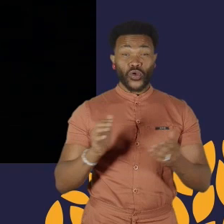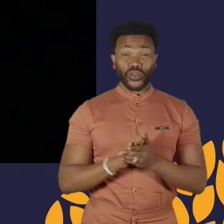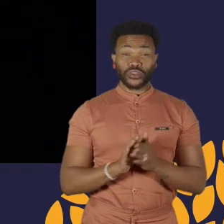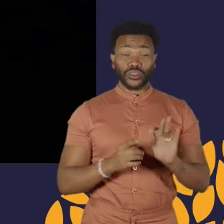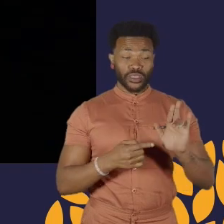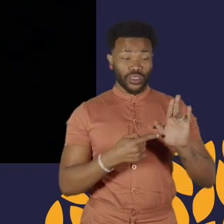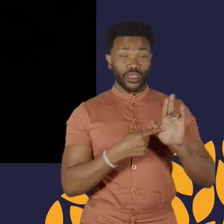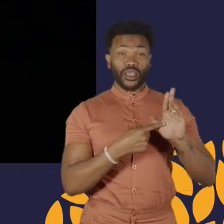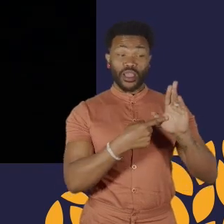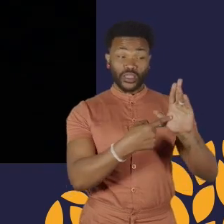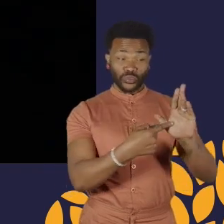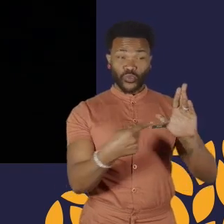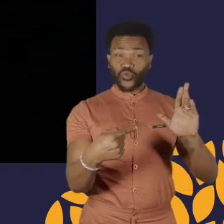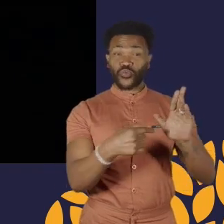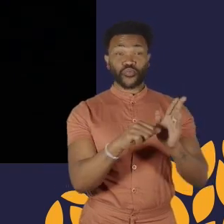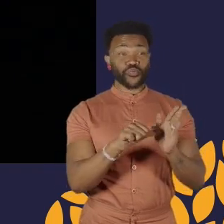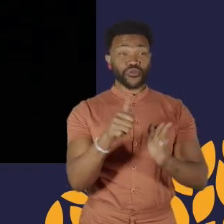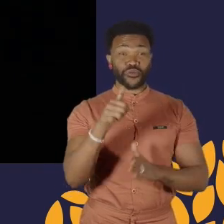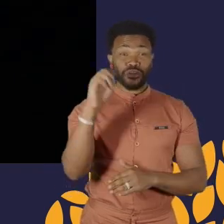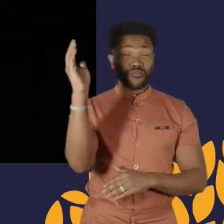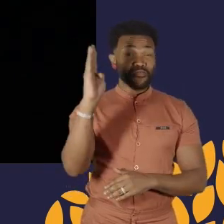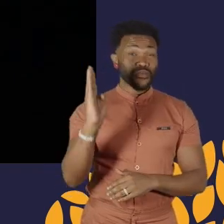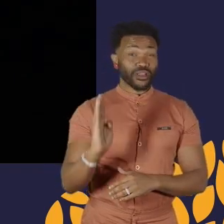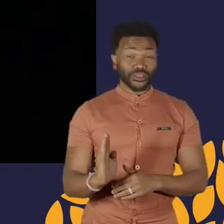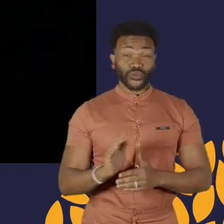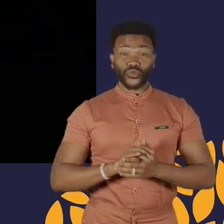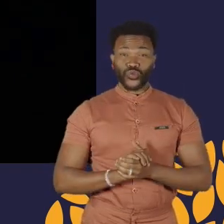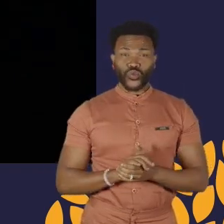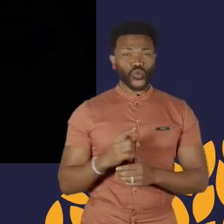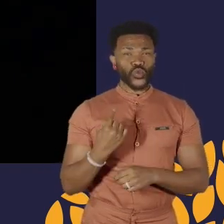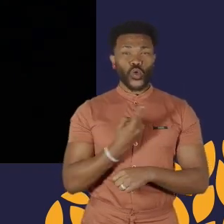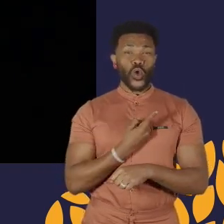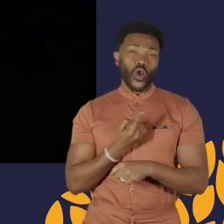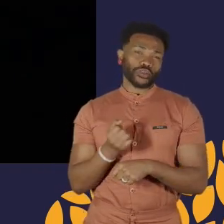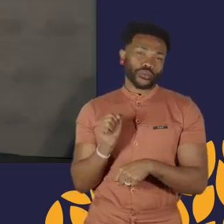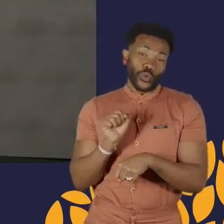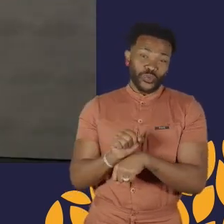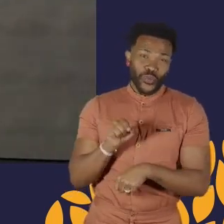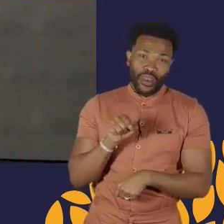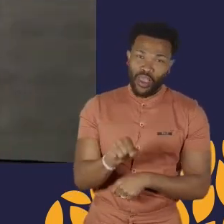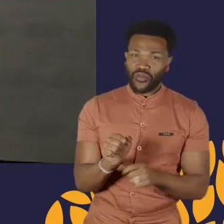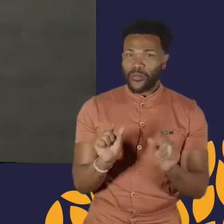Cannabis, primeira edição aqui no Brasil, e a gente não esperava menos, né?